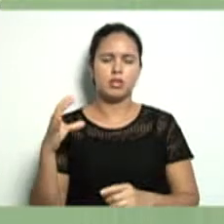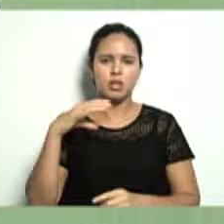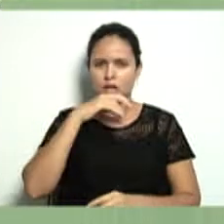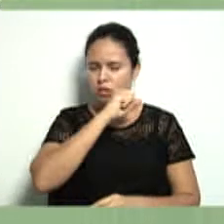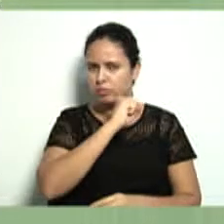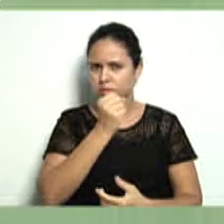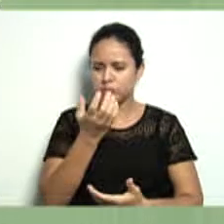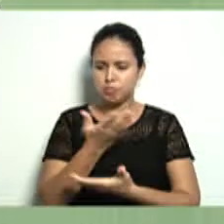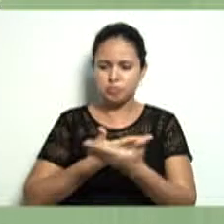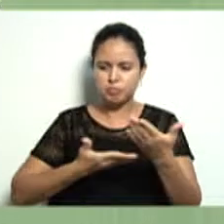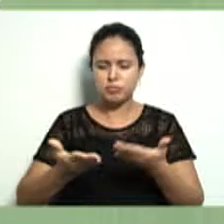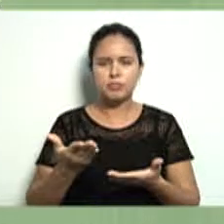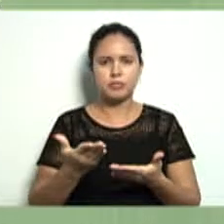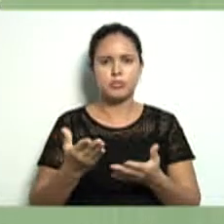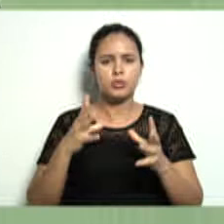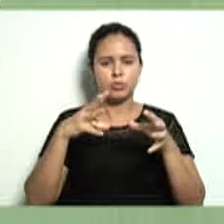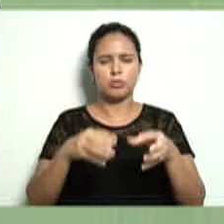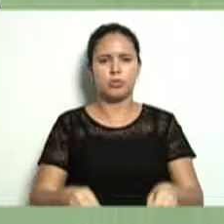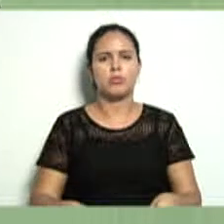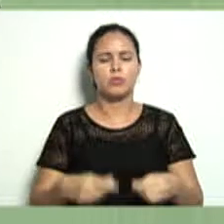e todos têm de estar